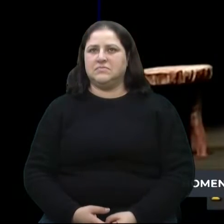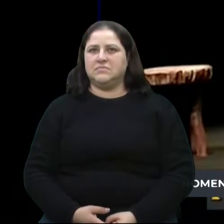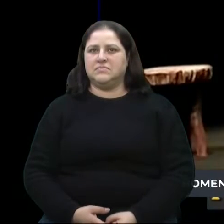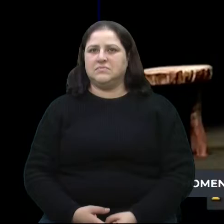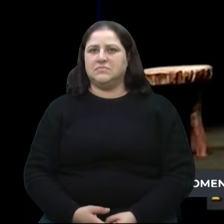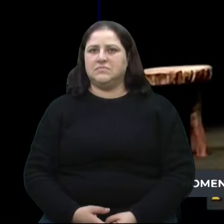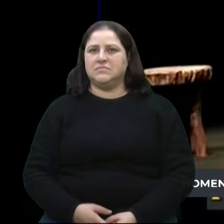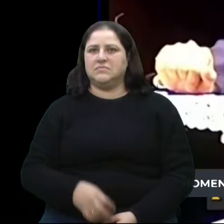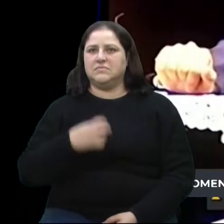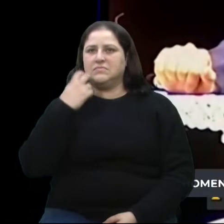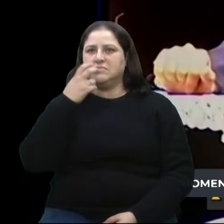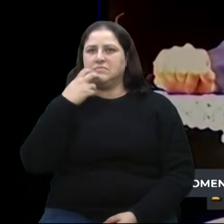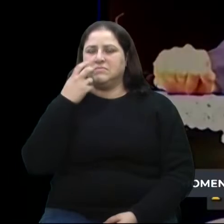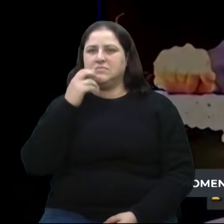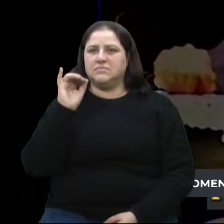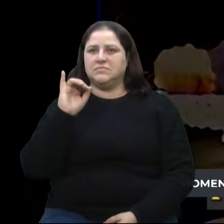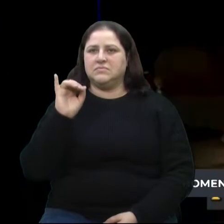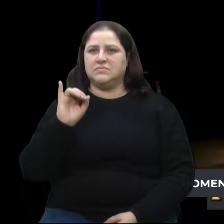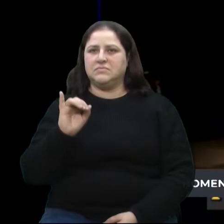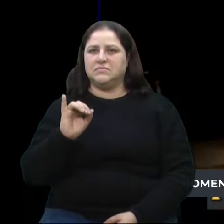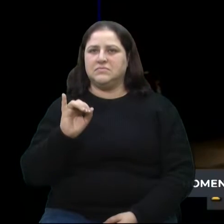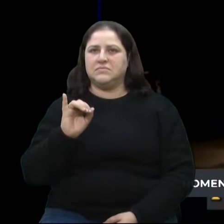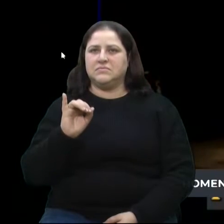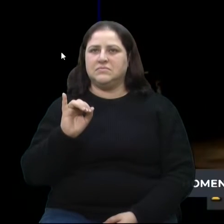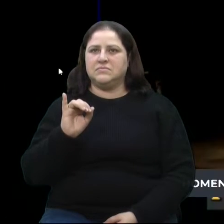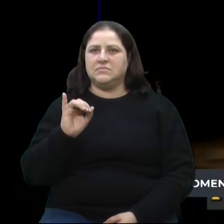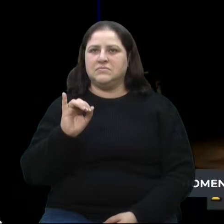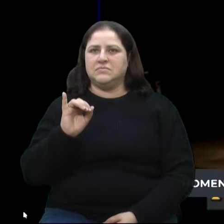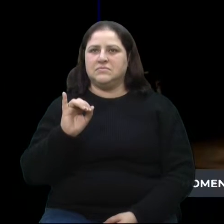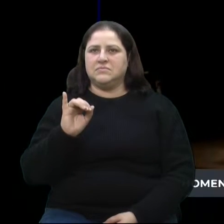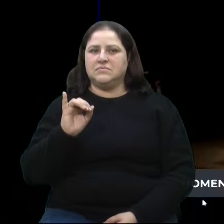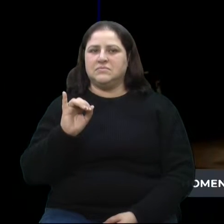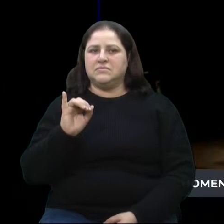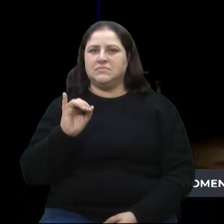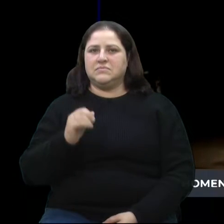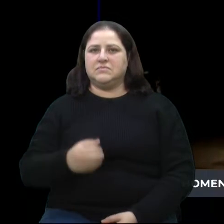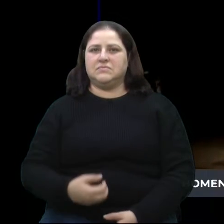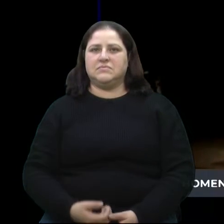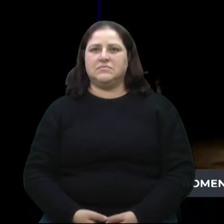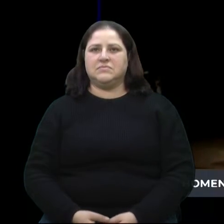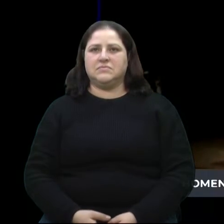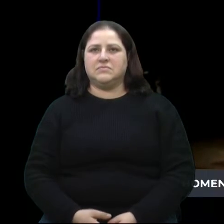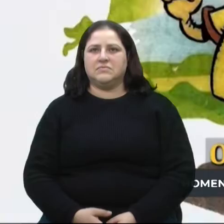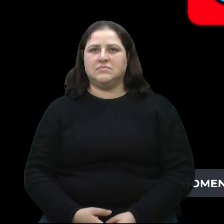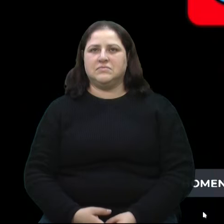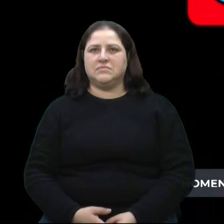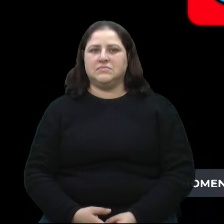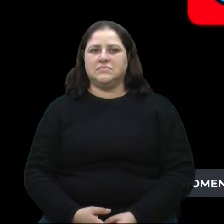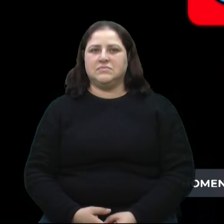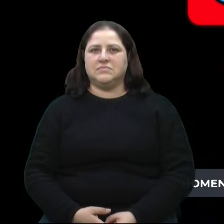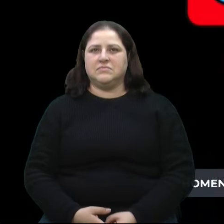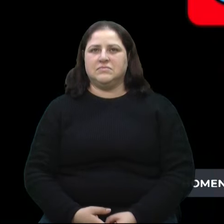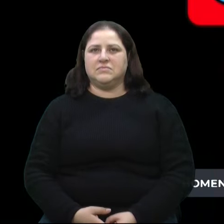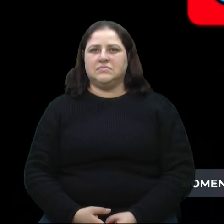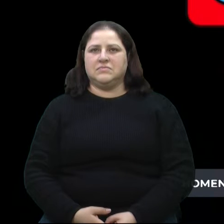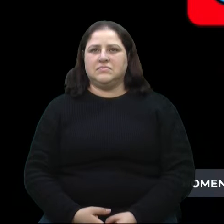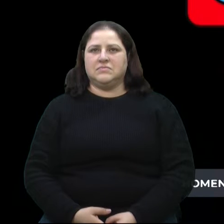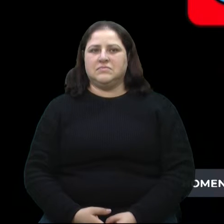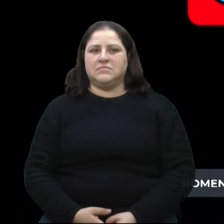de popolo, de successo popolare, una lingua popolare.